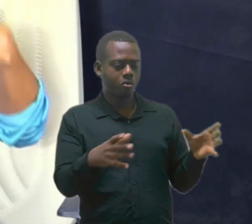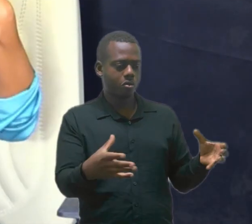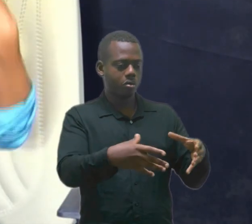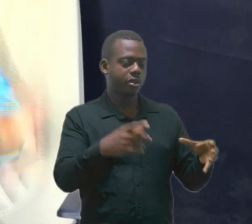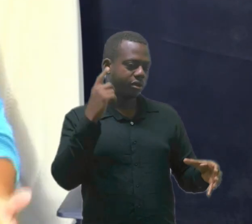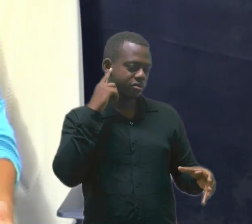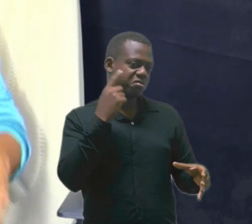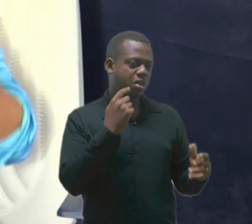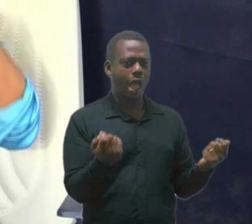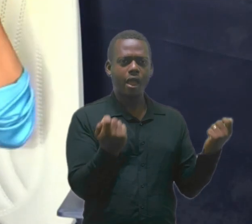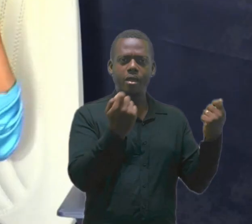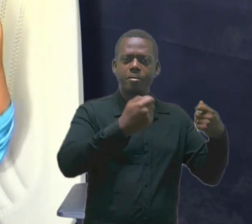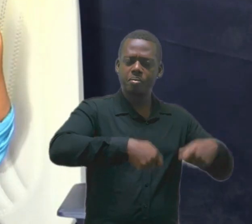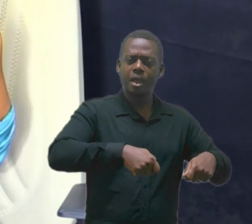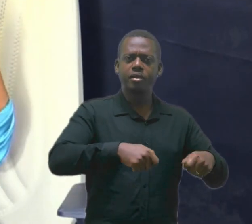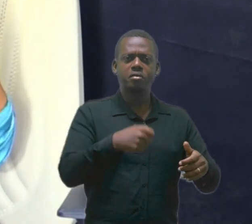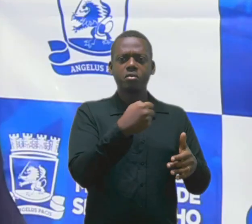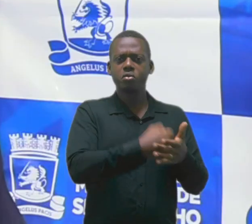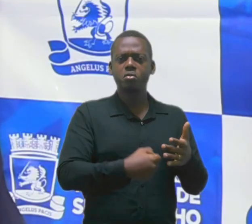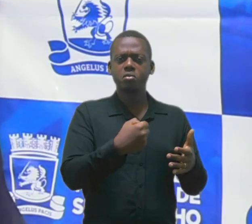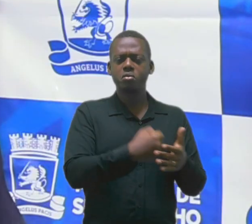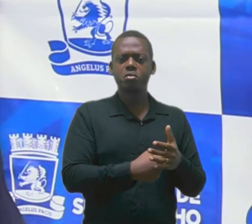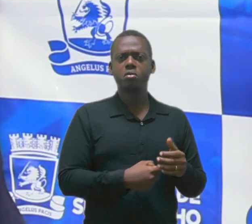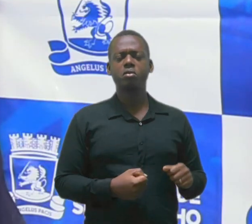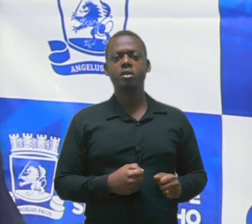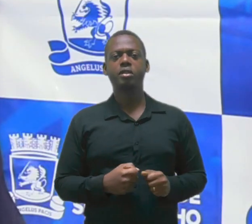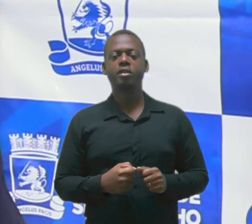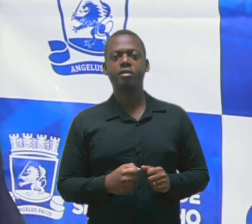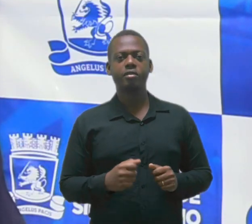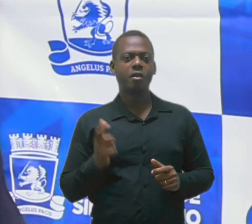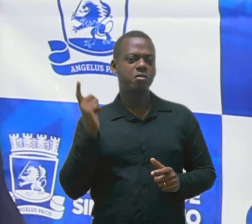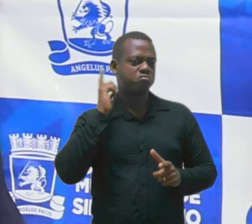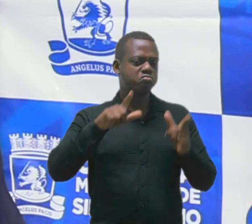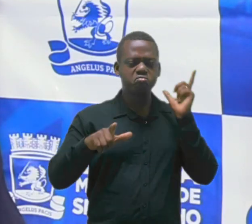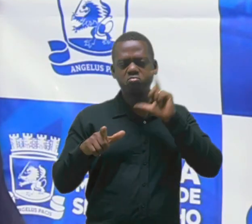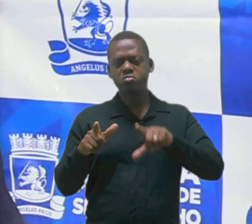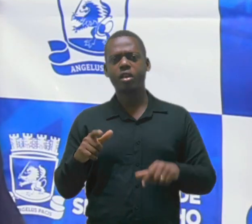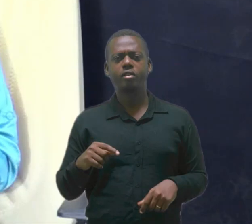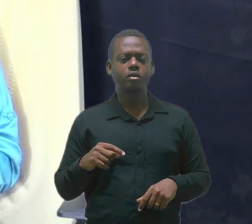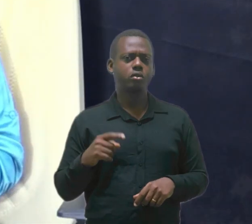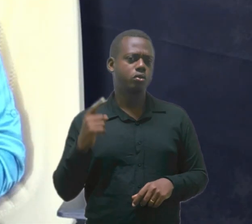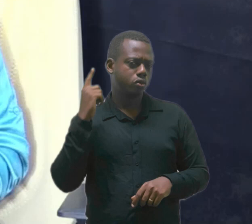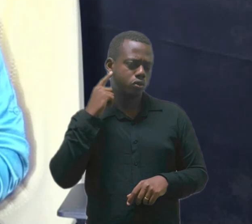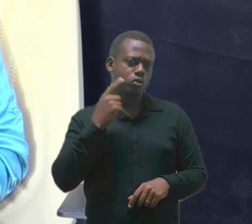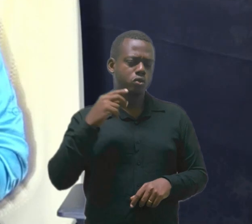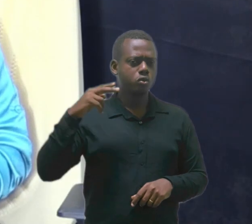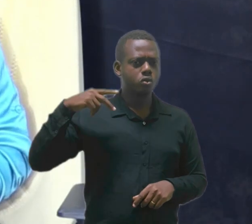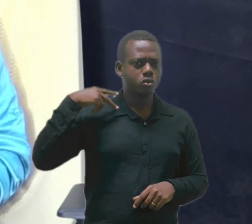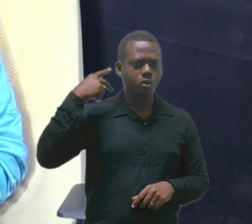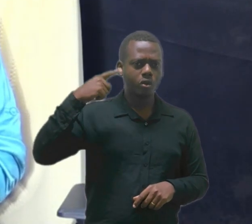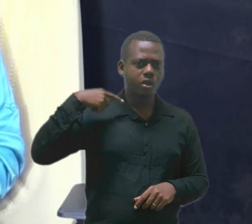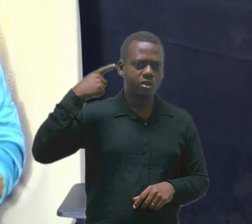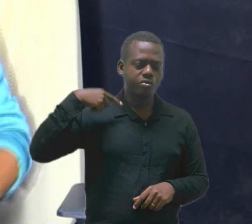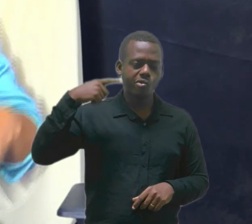um povo capaz, um povo que tem talentos, que está vencendo aí. Nós temos surdos advogados, surdos